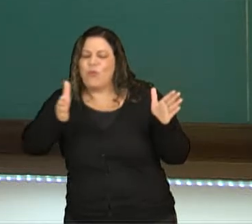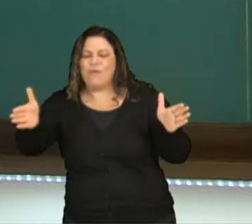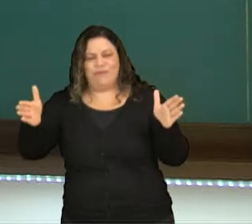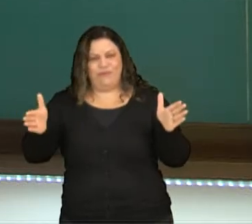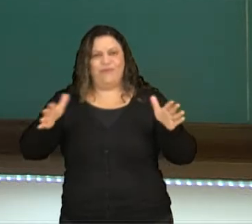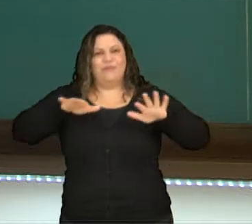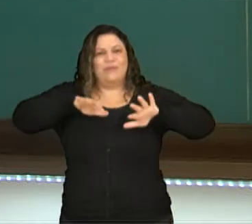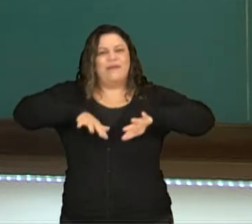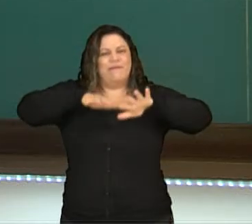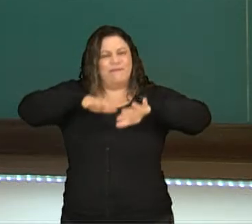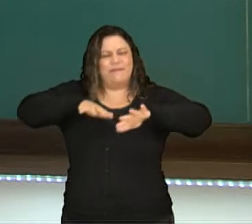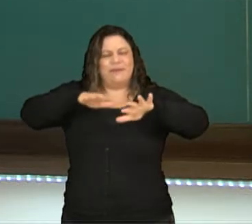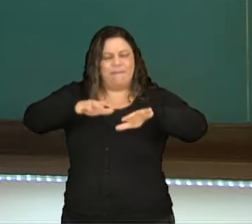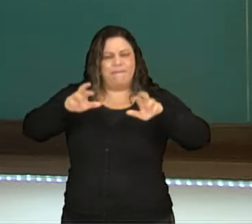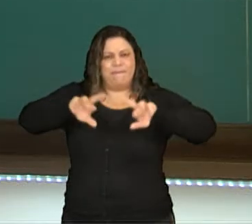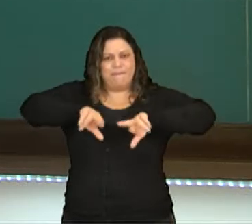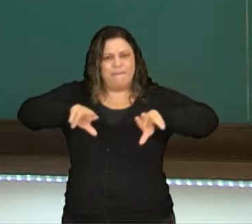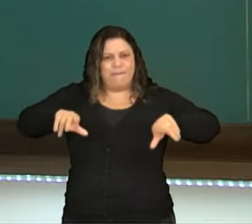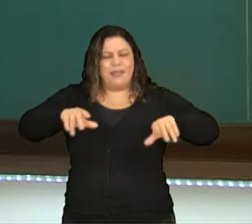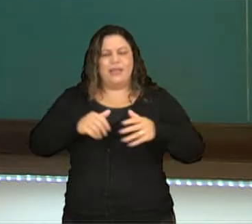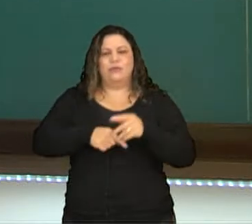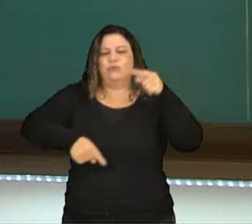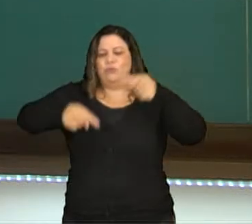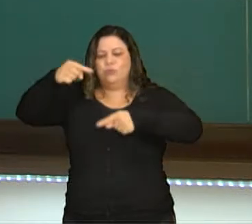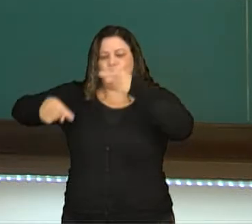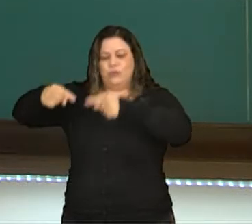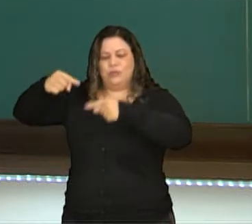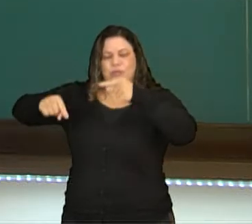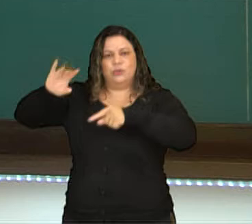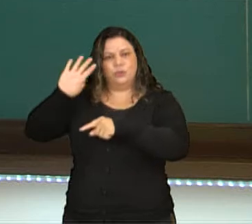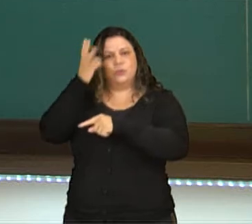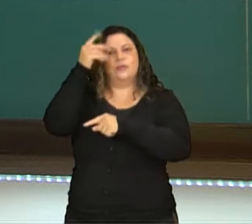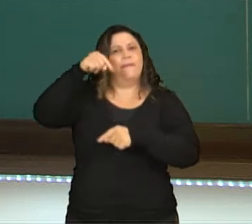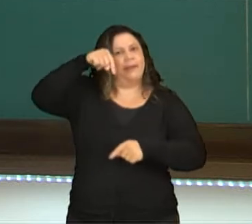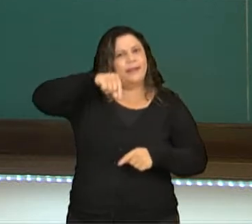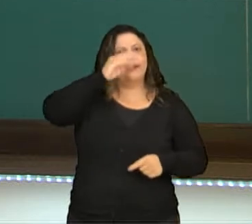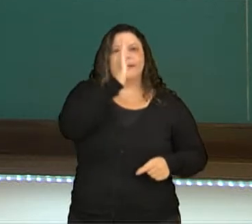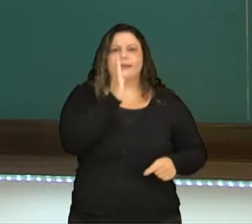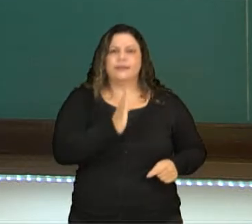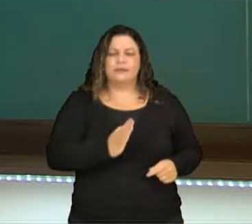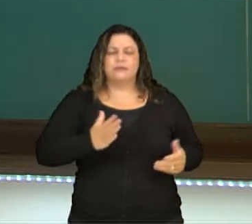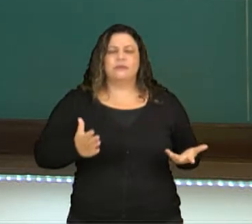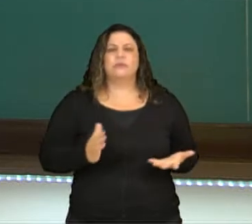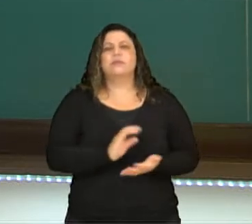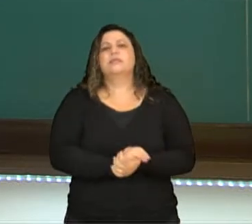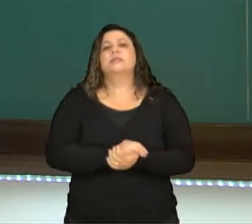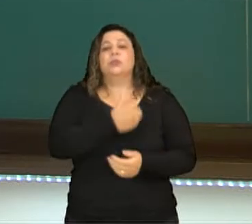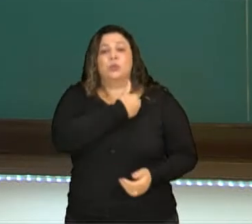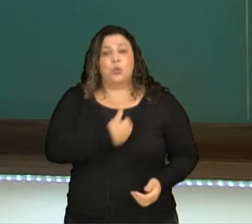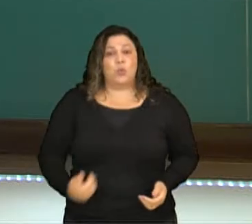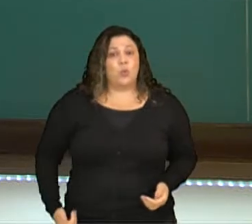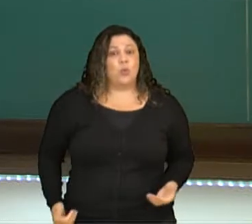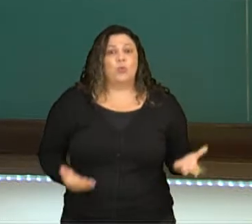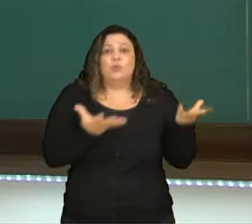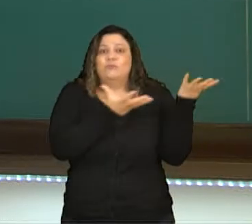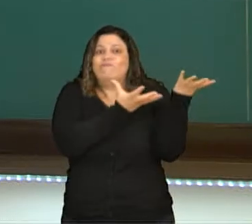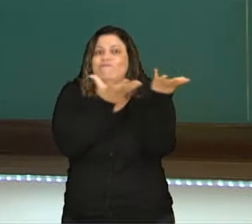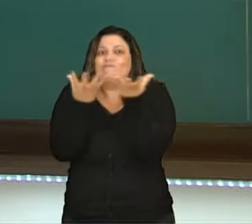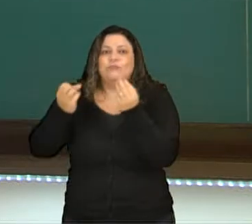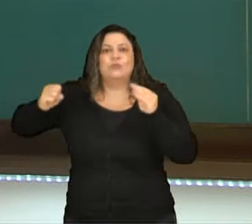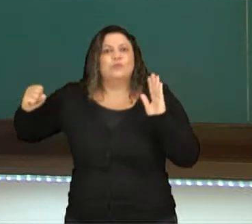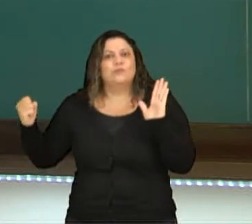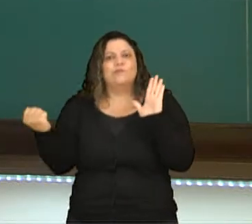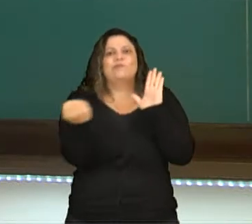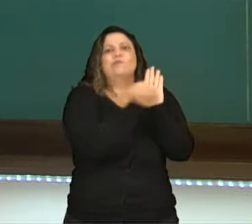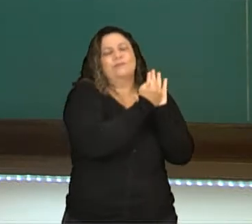antidemocráticos aconteciam, também Getúlio Vargas fazia no Brasil. E esse governo é muito marcado